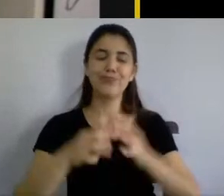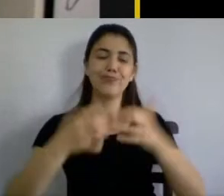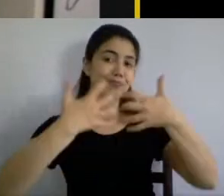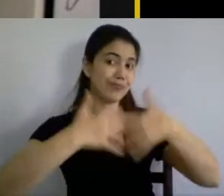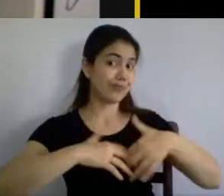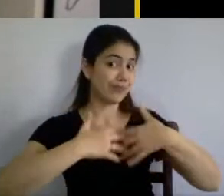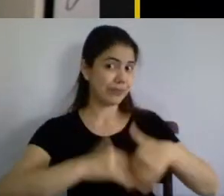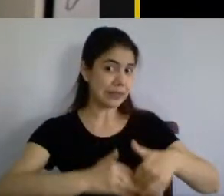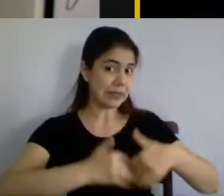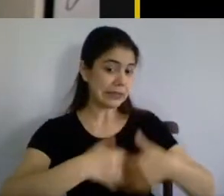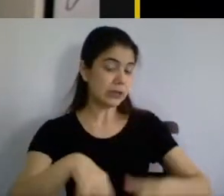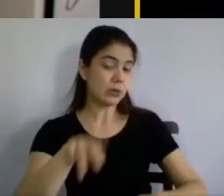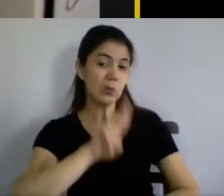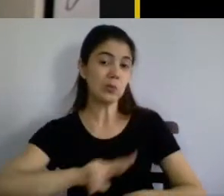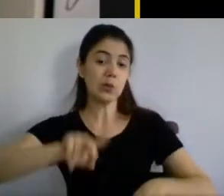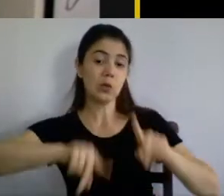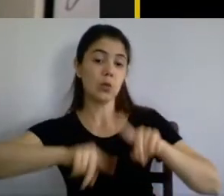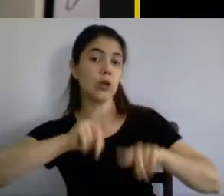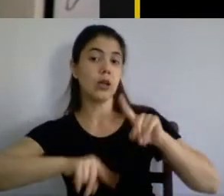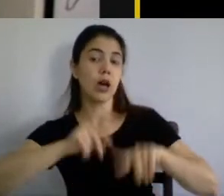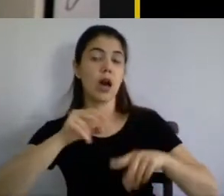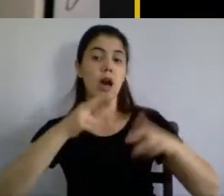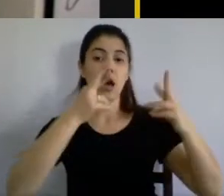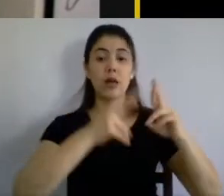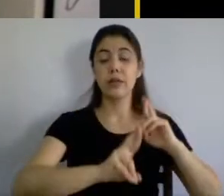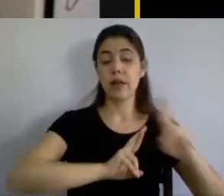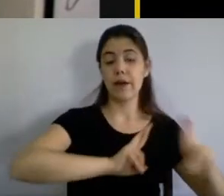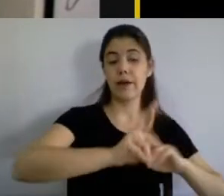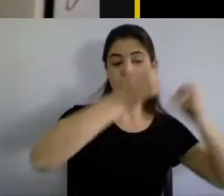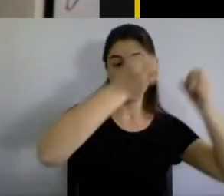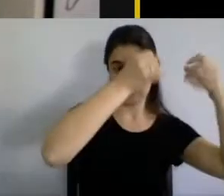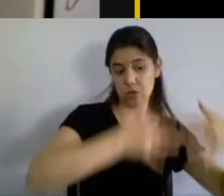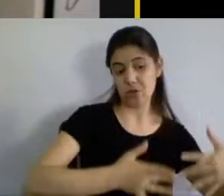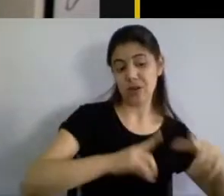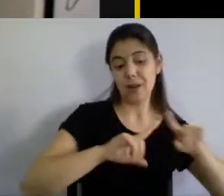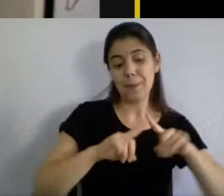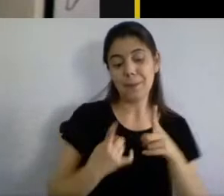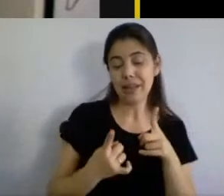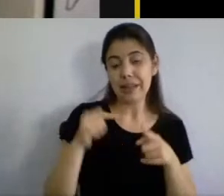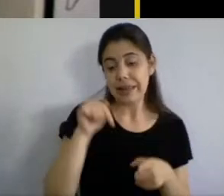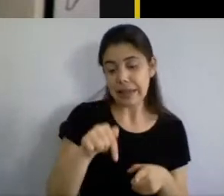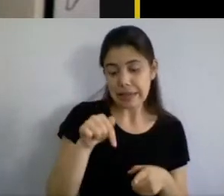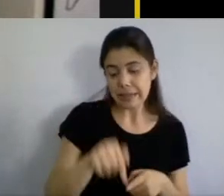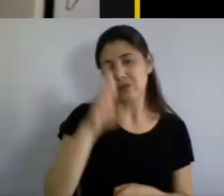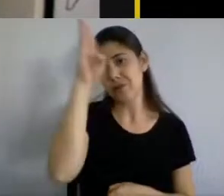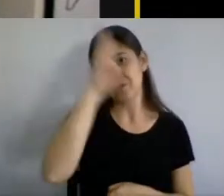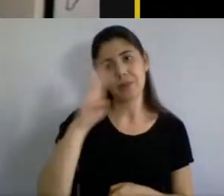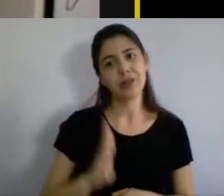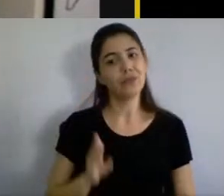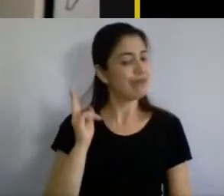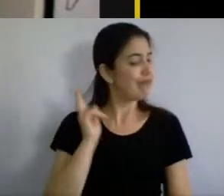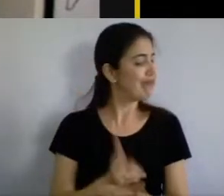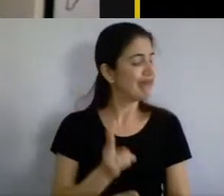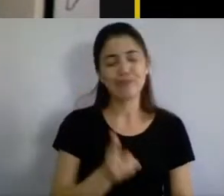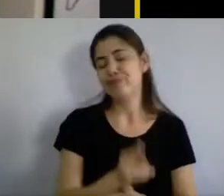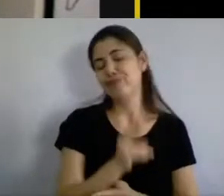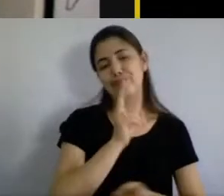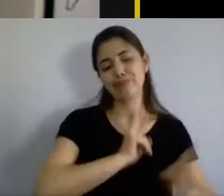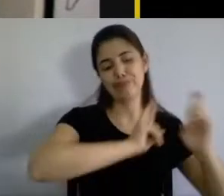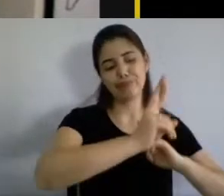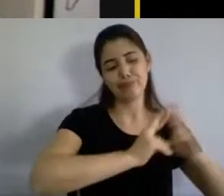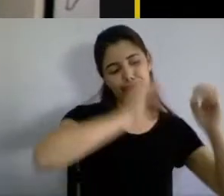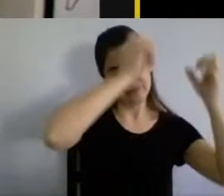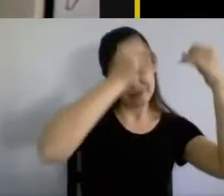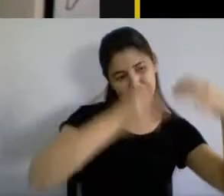aqui uma retórica conservadora, e que sempre é. Quer dizer, infelizmente aqui,